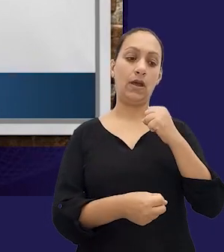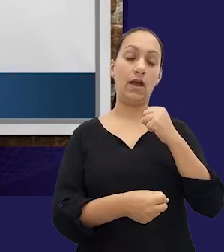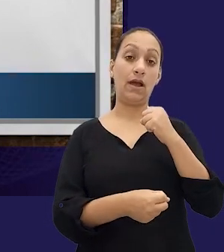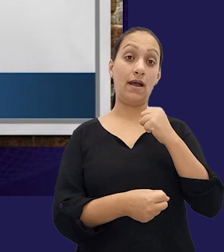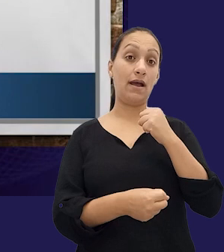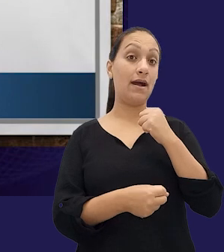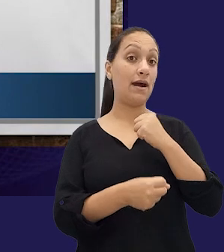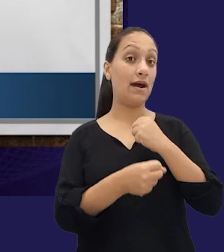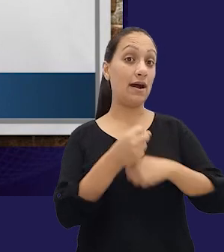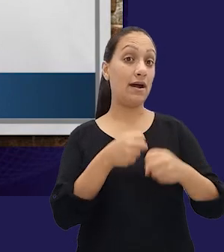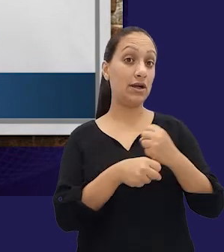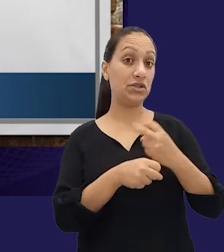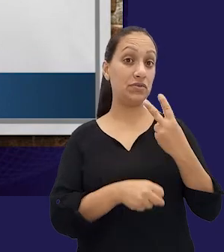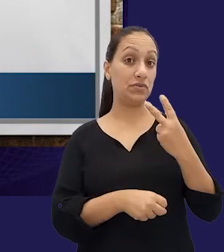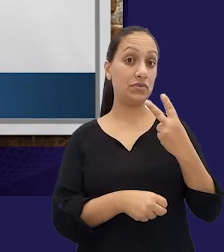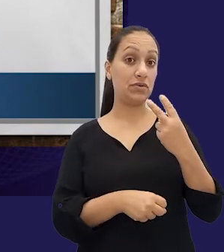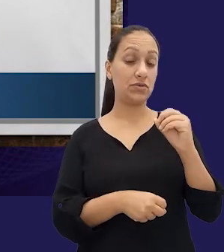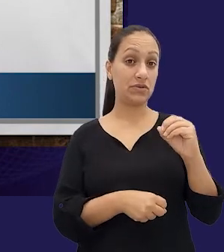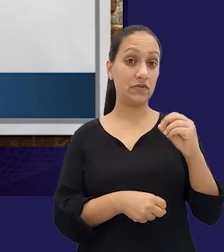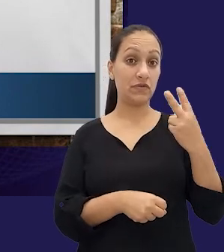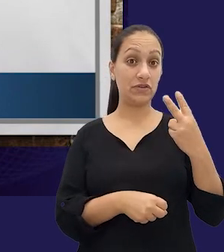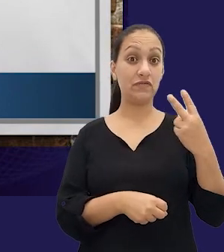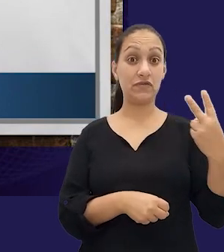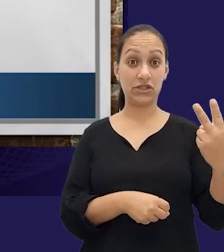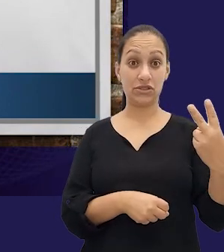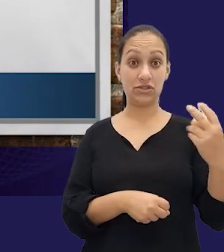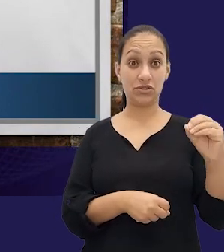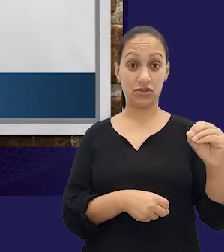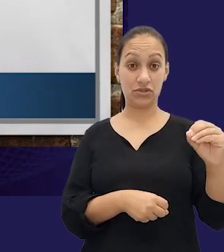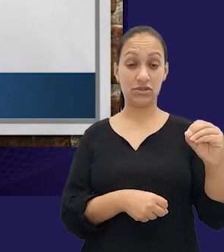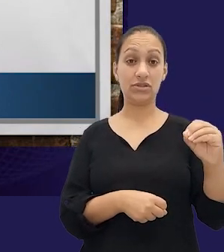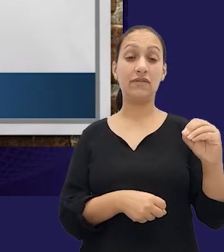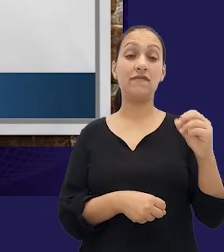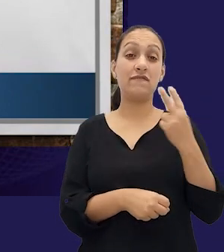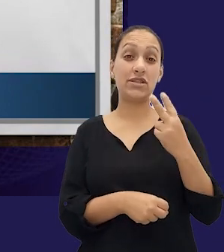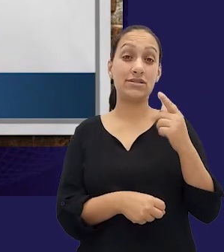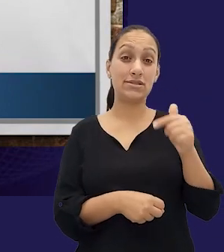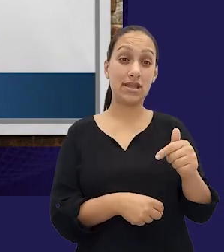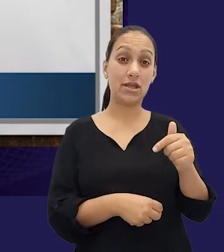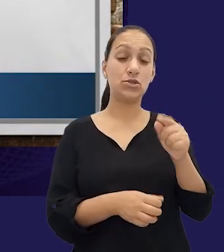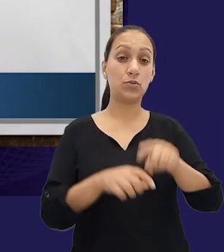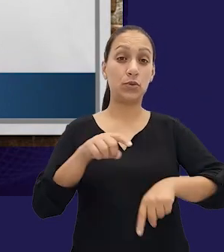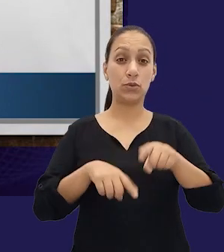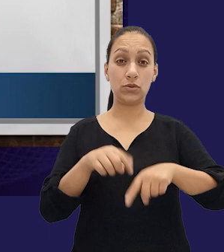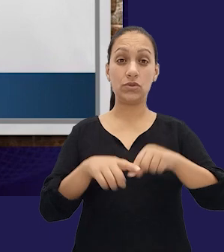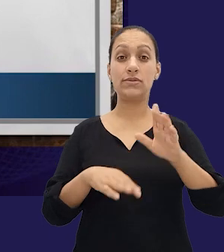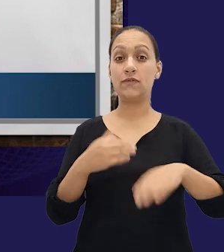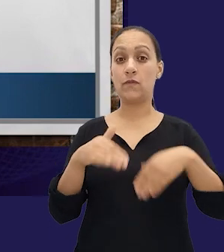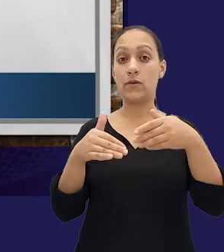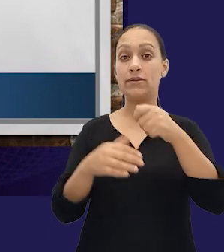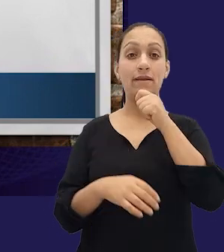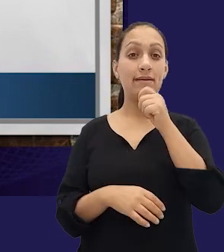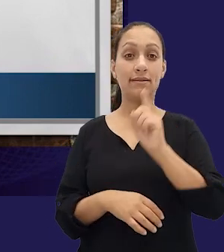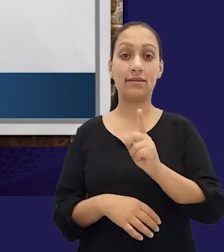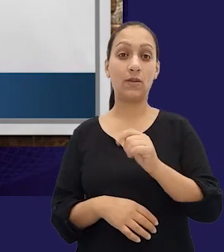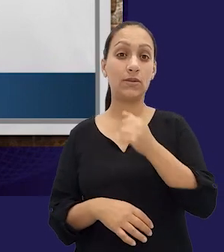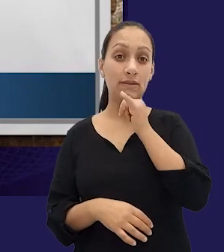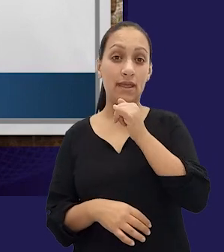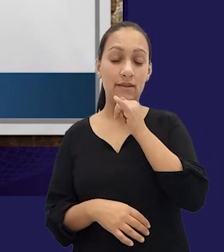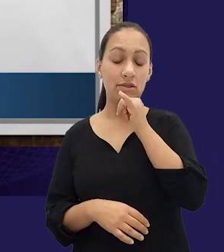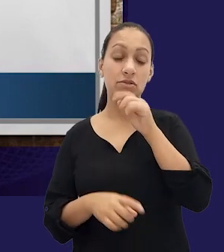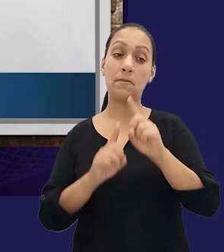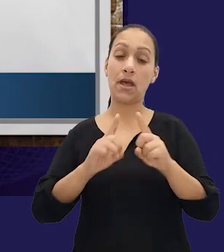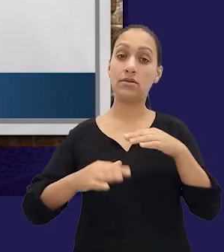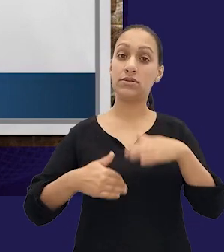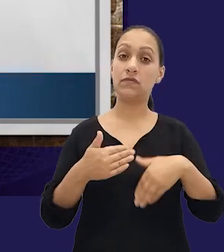2020, haviam 27 produtos que estavam em desenvolvimento, ainda não estavam em fase de testes, mas estavam em desenvolvimento, e